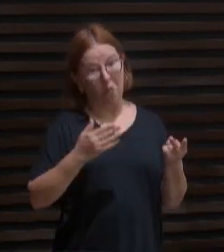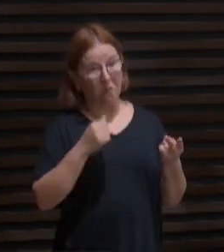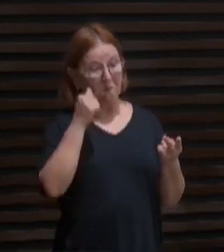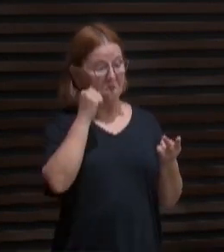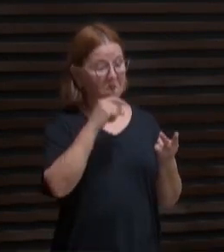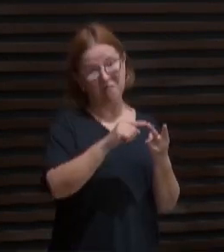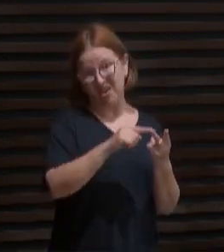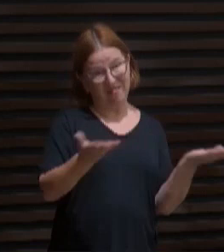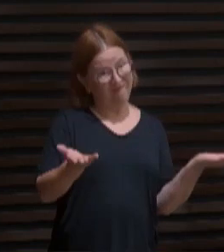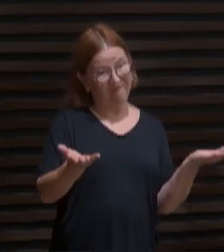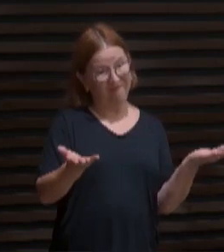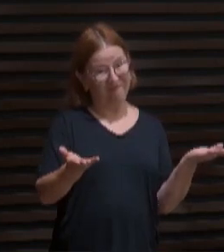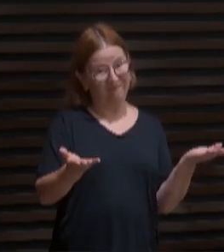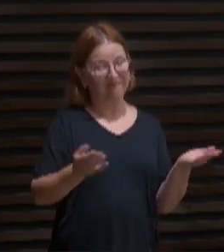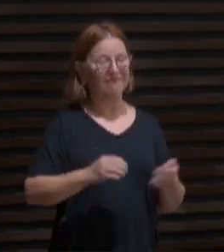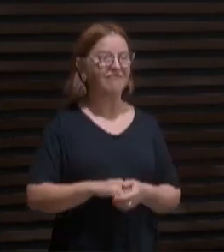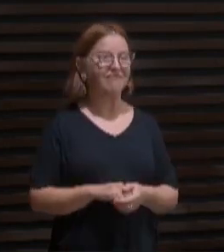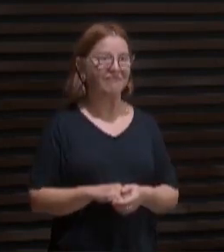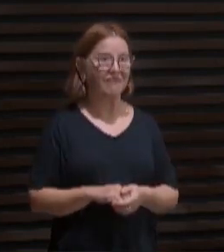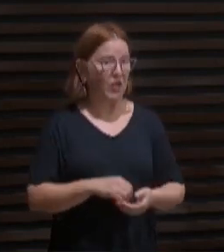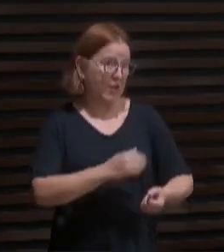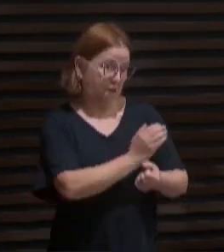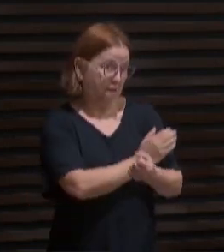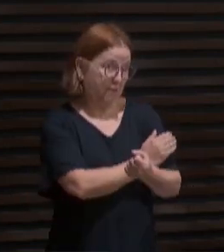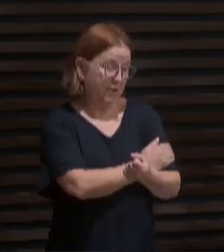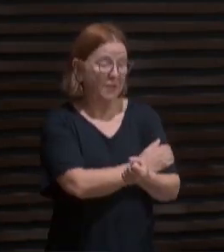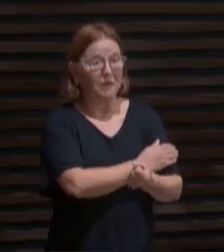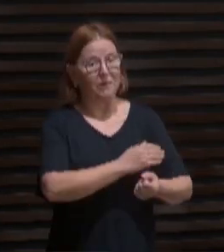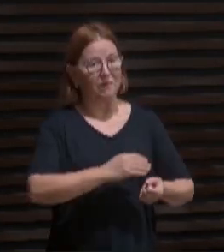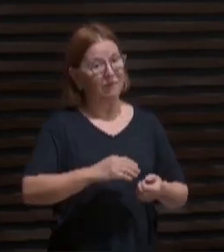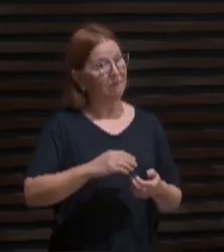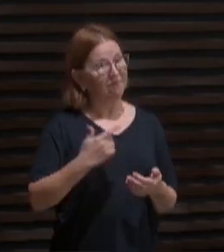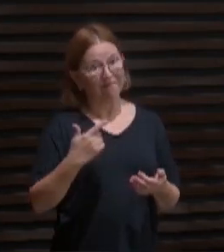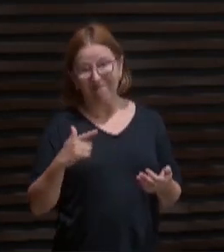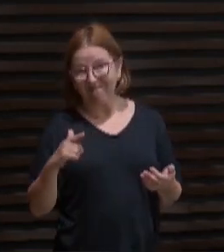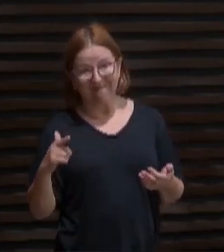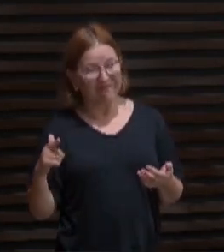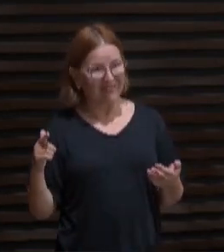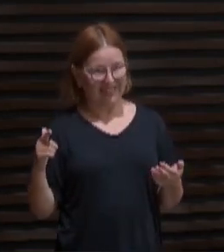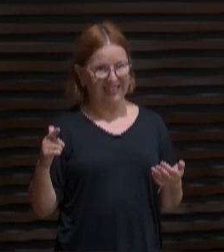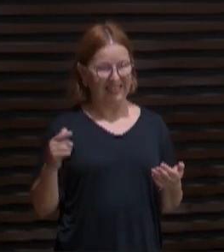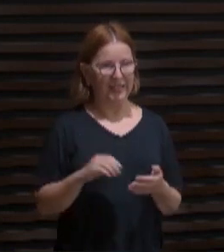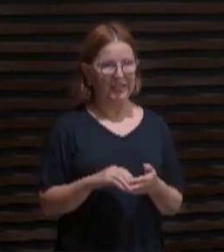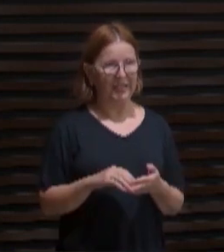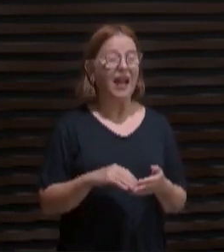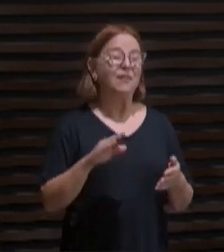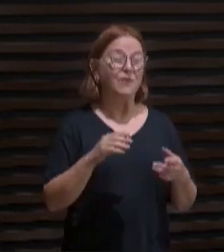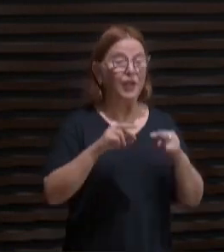E por aí eu vou. Feminismo não tem nada a ver com